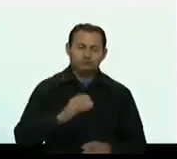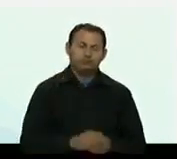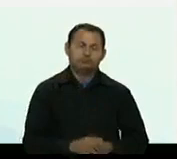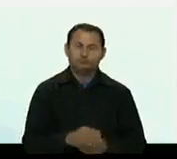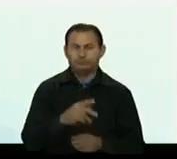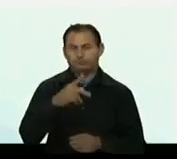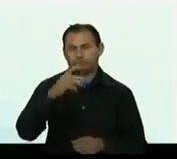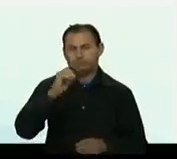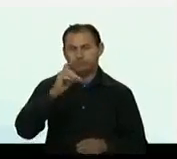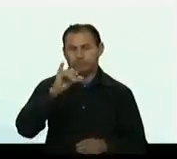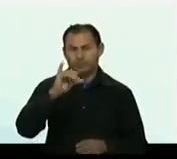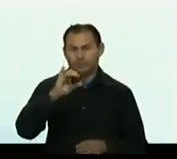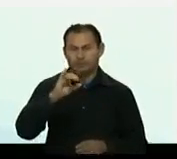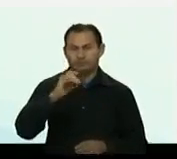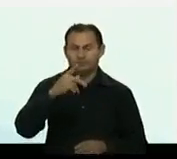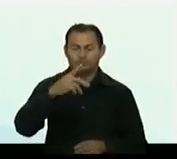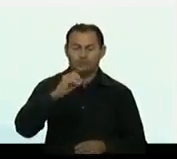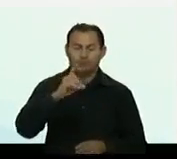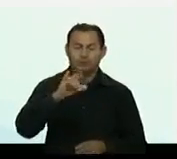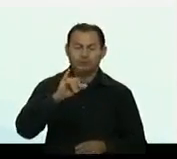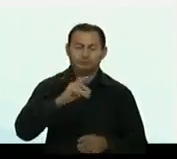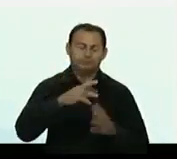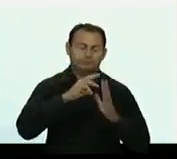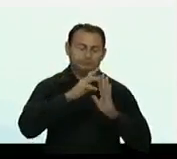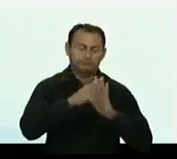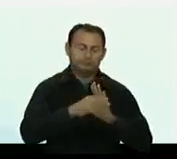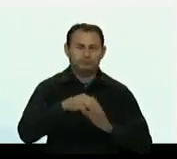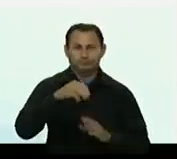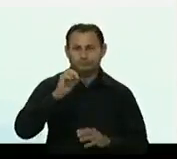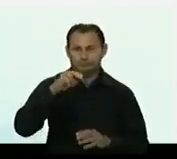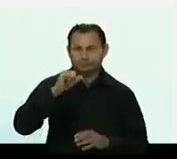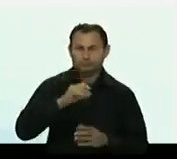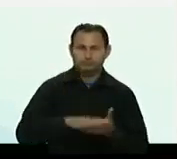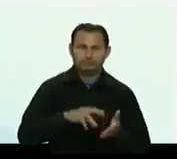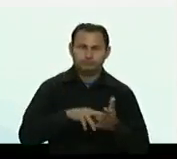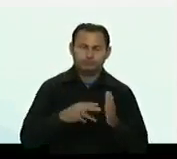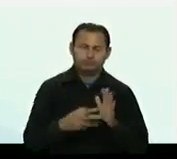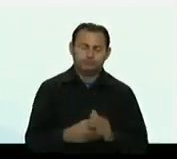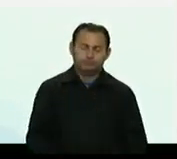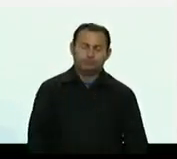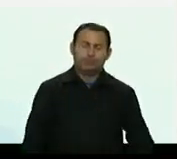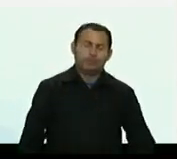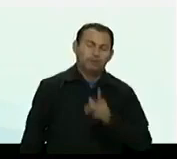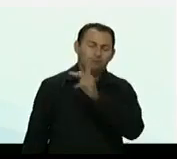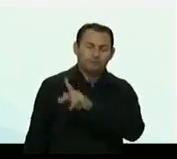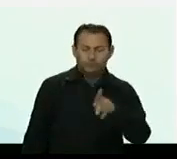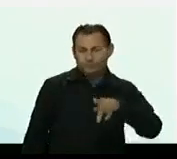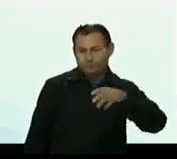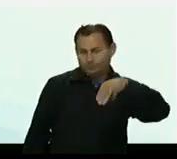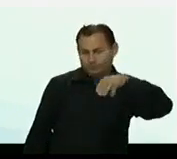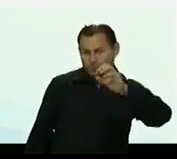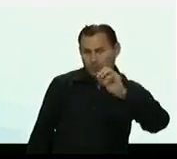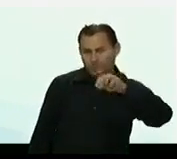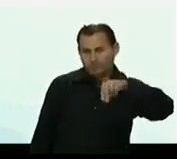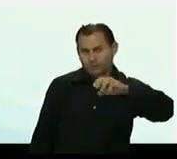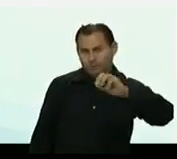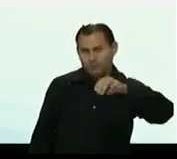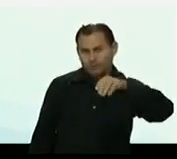Poli quer dizer que são vários monômios. O que é um monômio, professora? Um